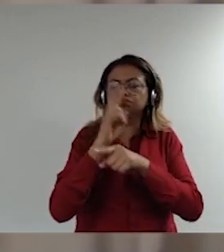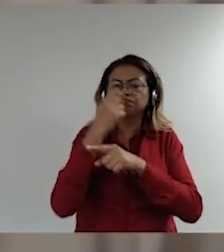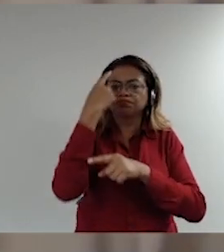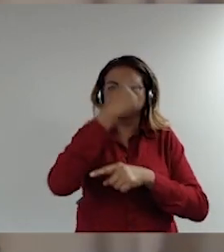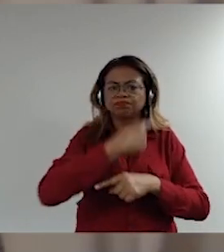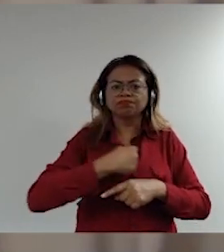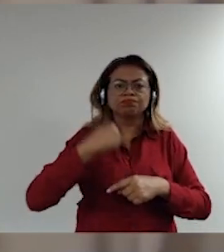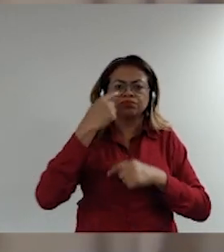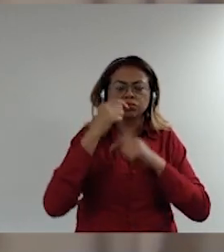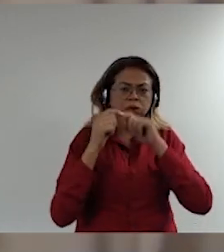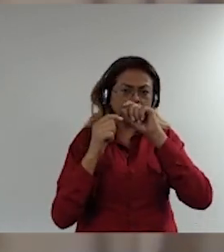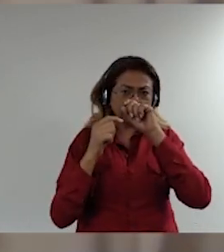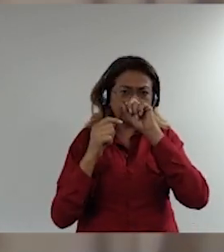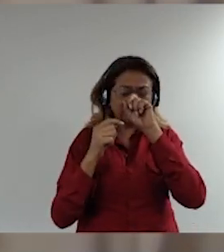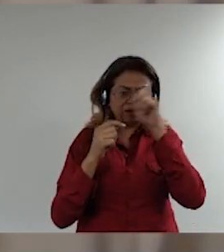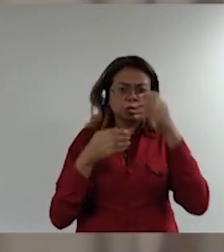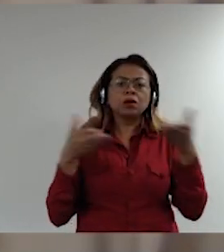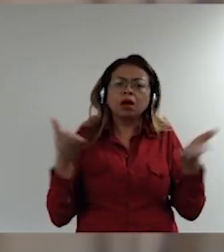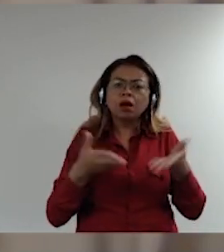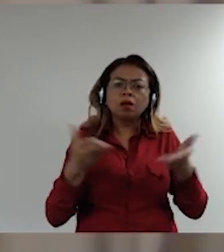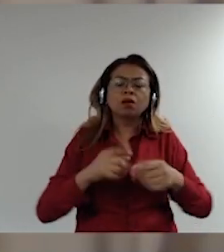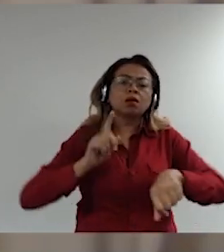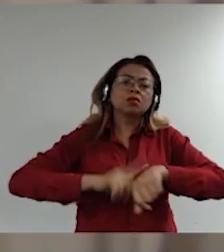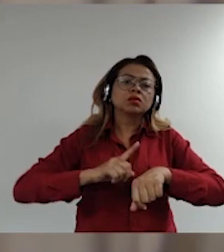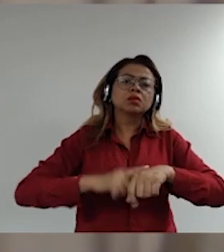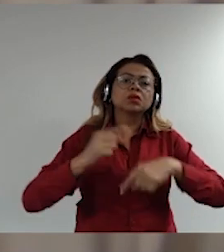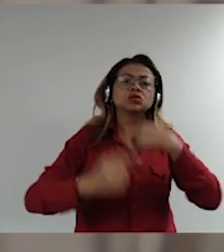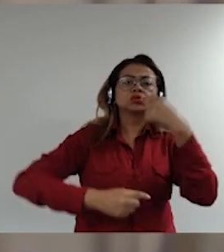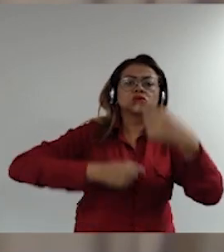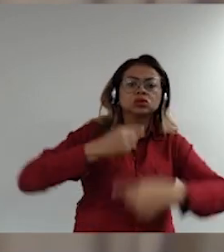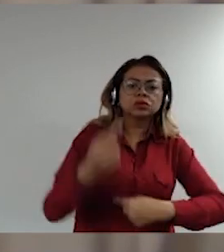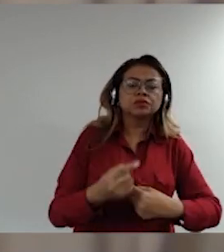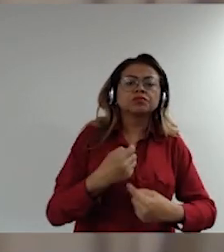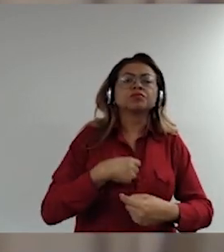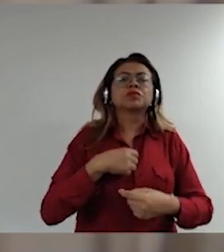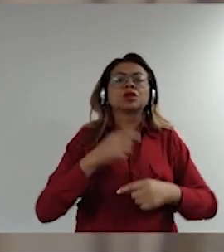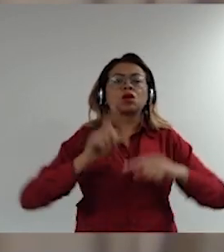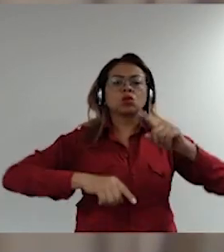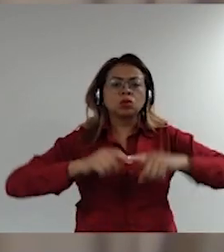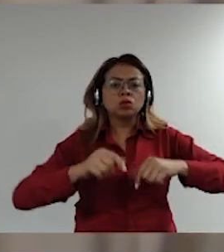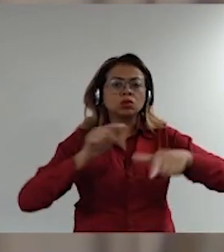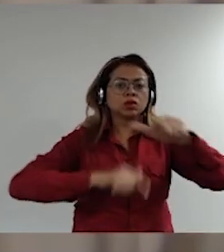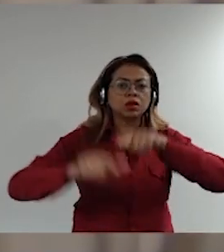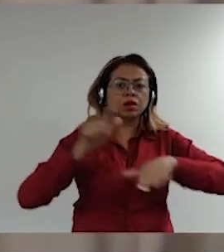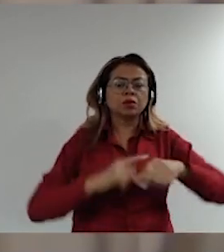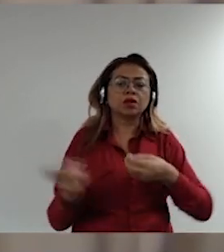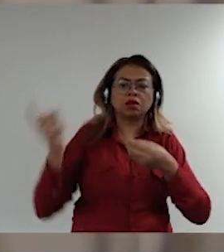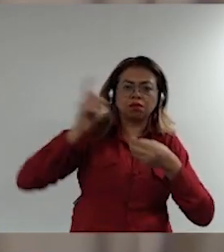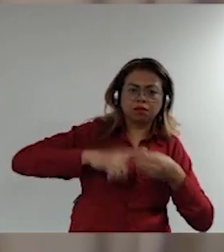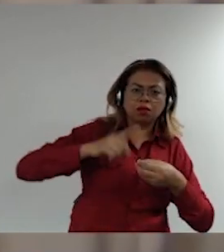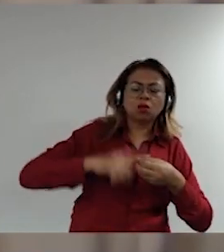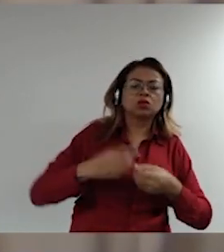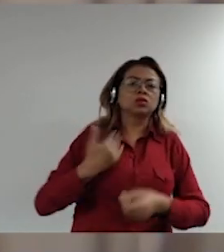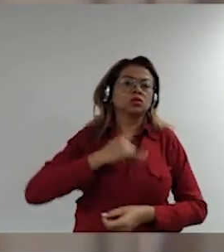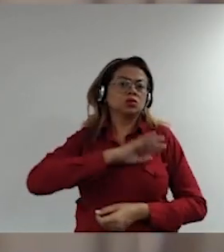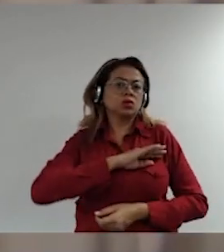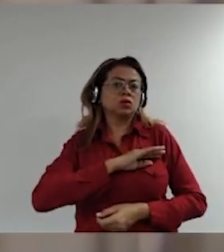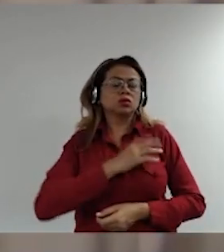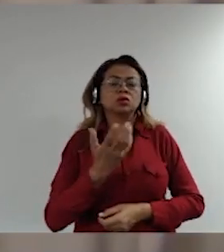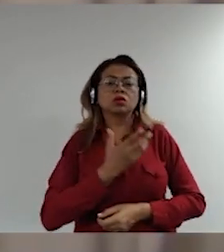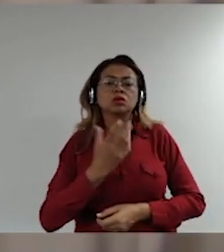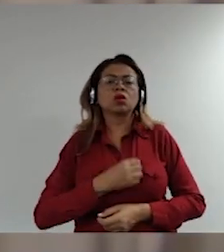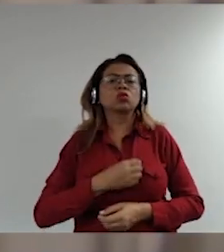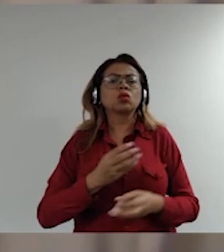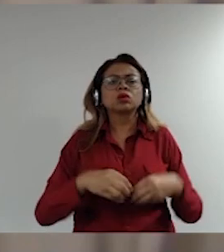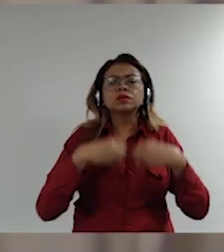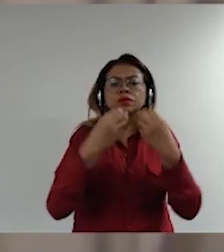o período pós, né? É o período da retomada das atividades presenciais. Nós estamos aí,